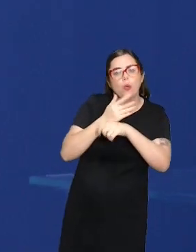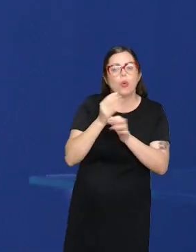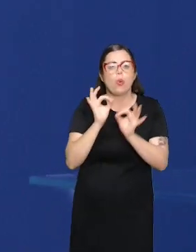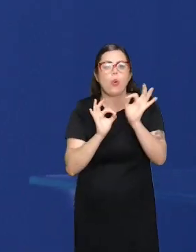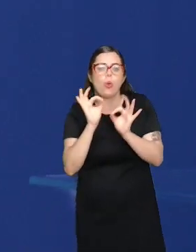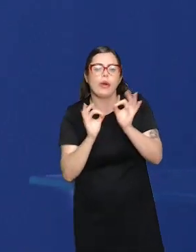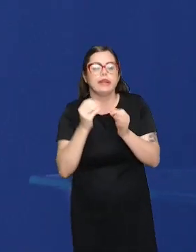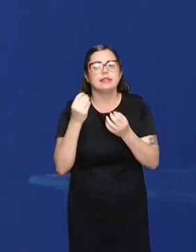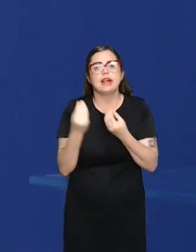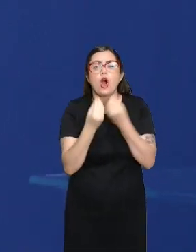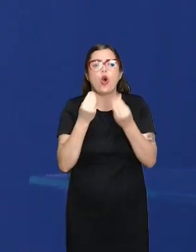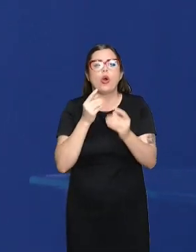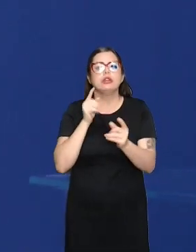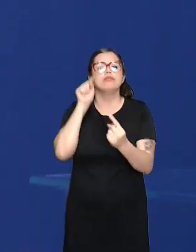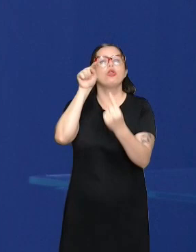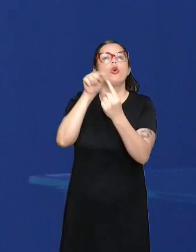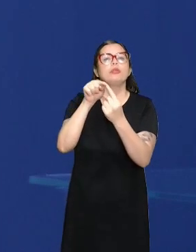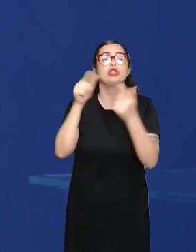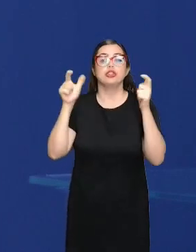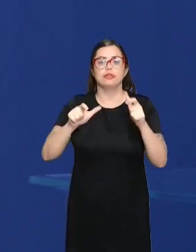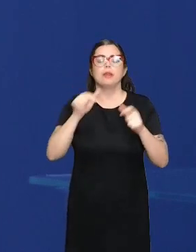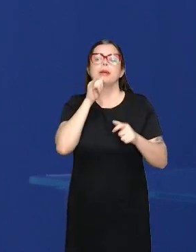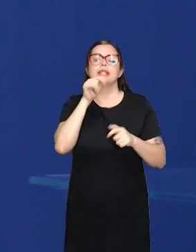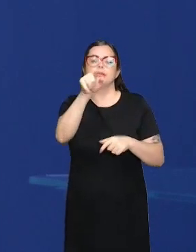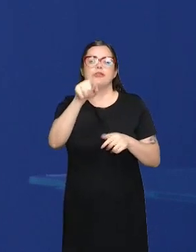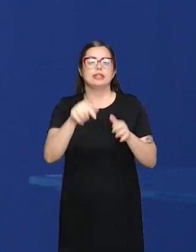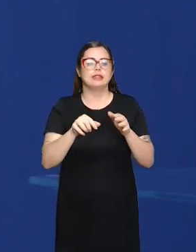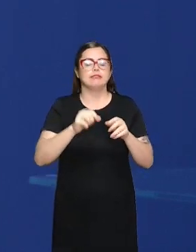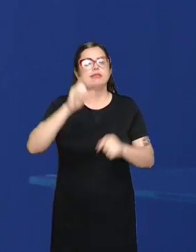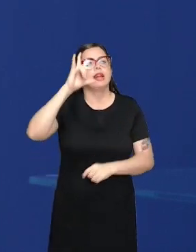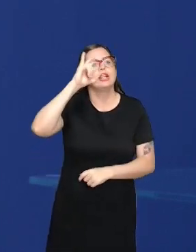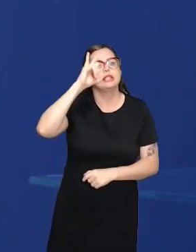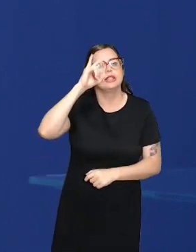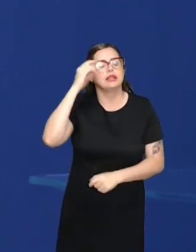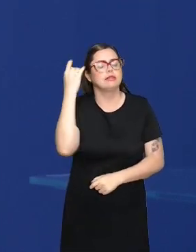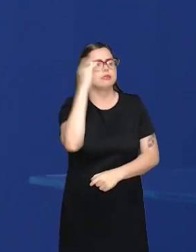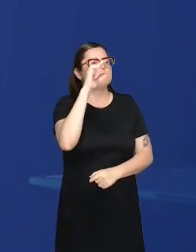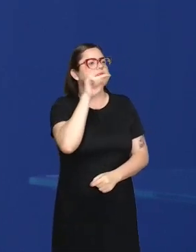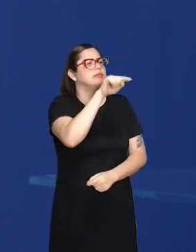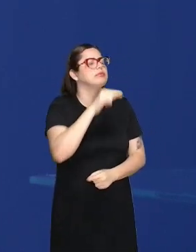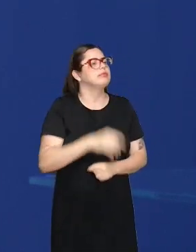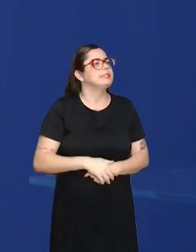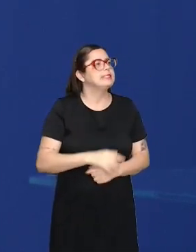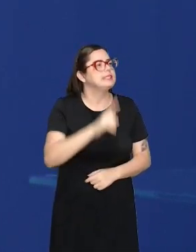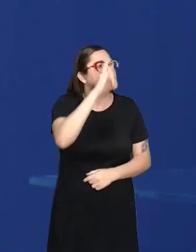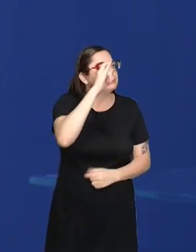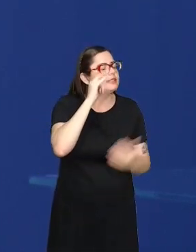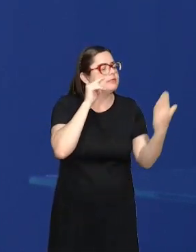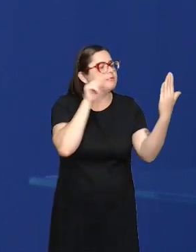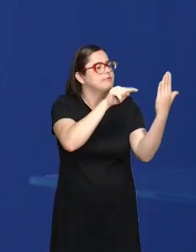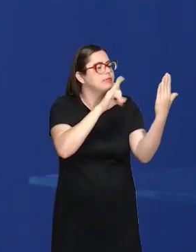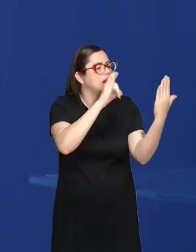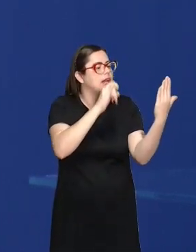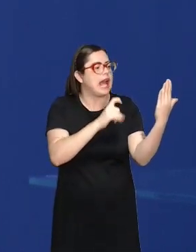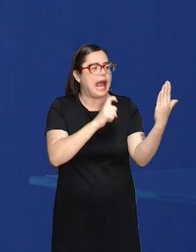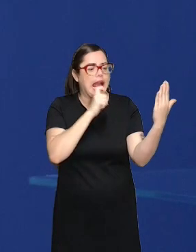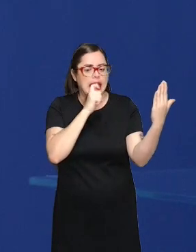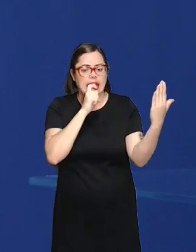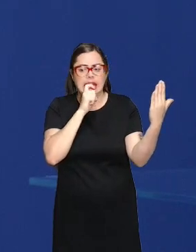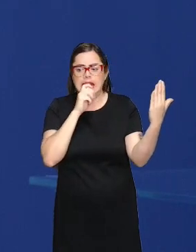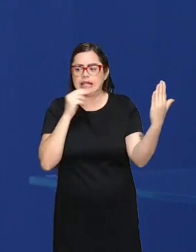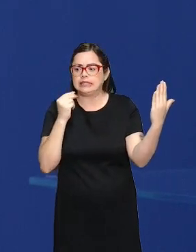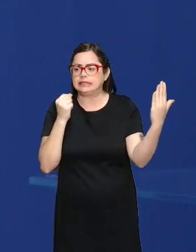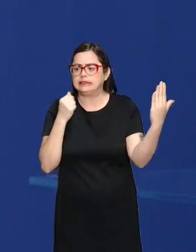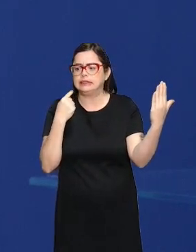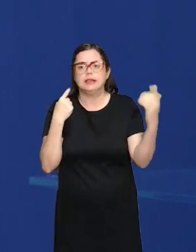Instagram, fica ali 1 minutinho e pensa: caramba, eu senti inveja. Por quê? Se faz umas 3 perguntas até entender o